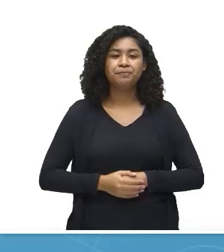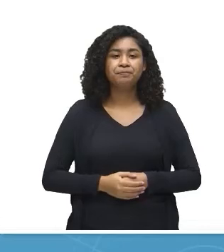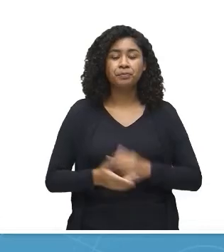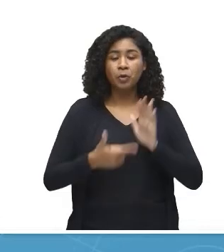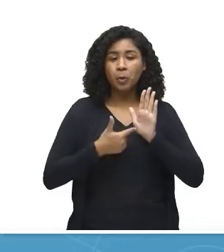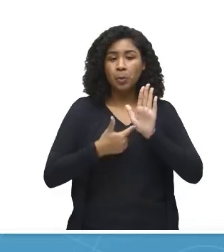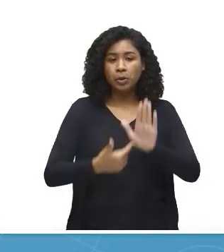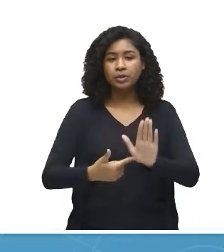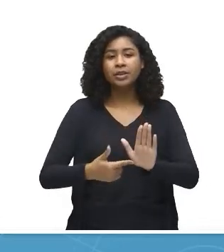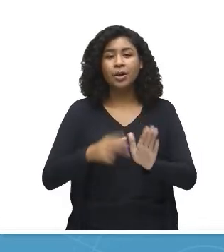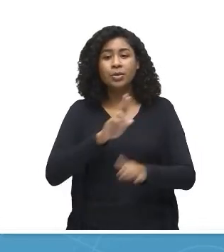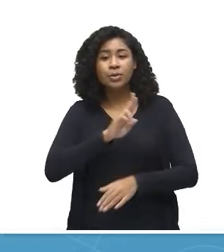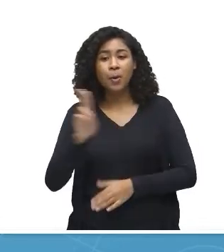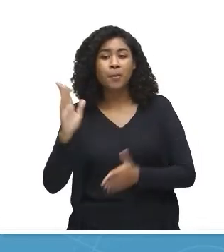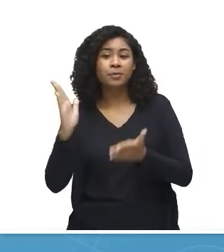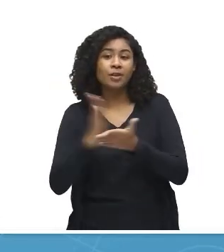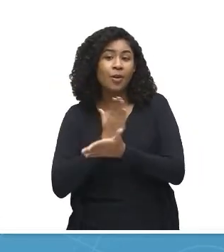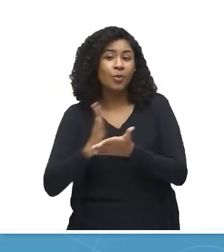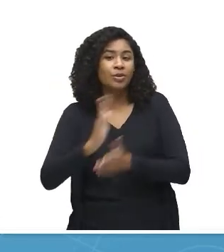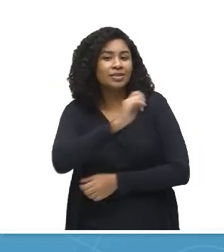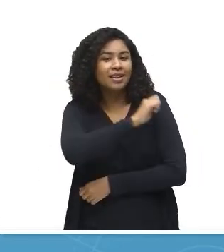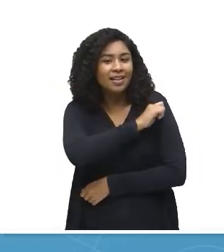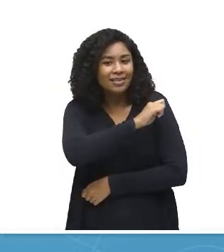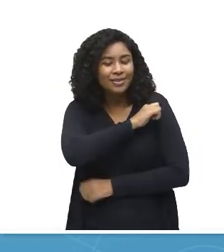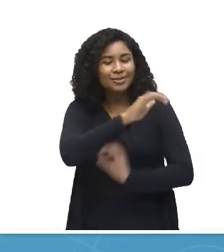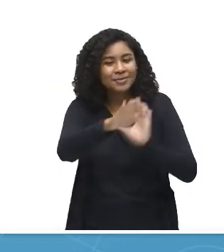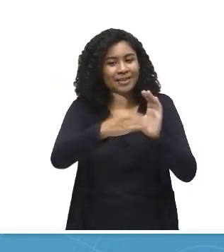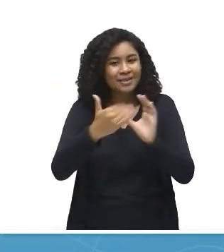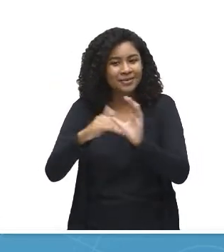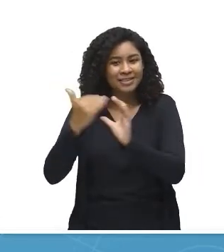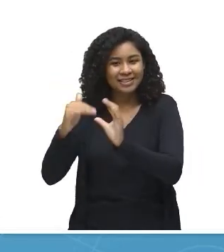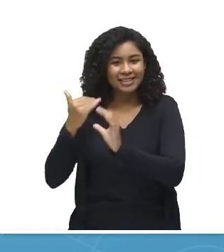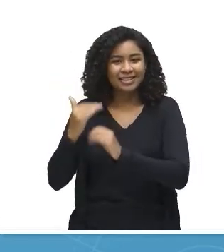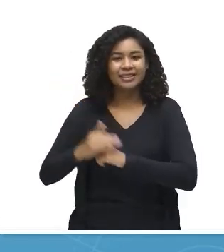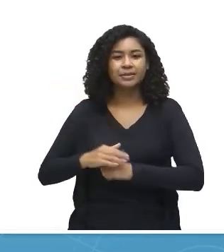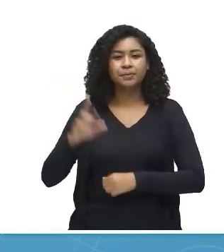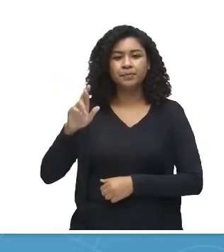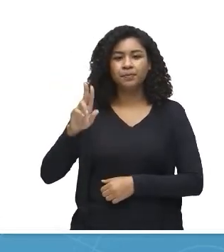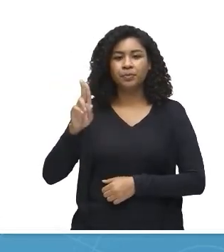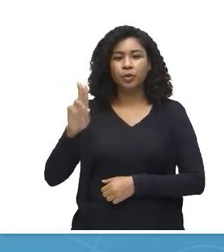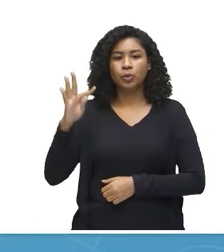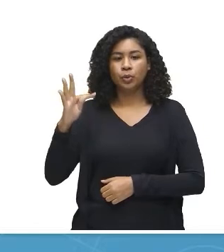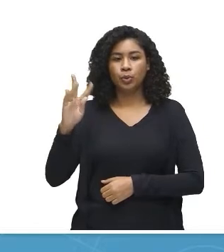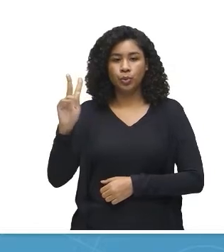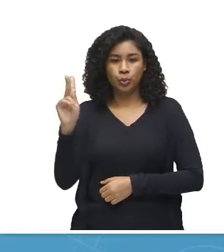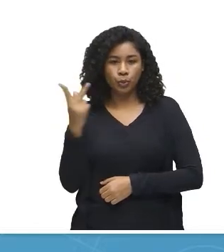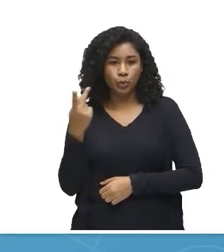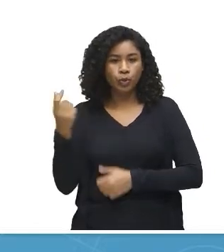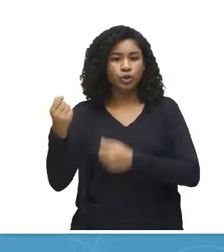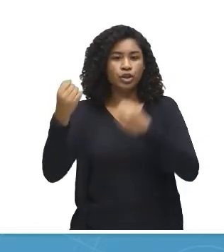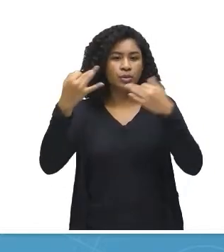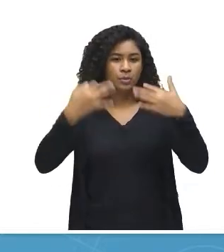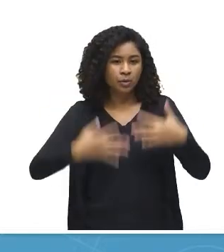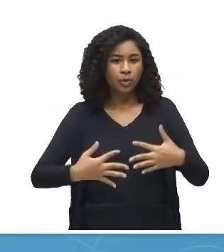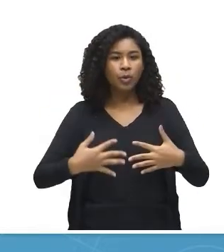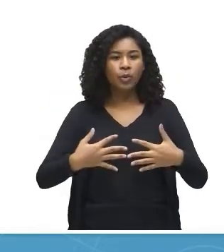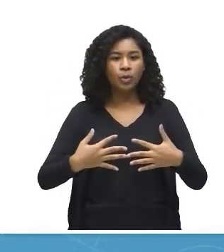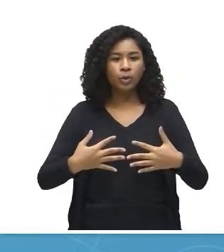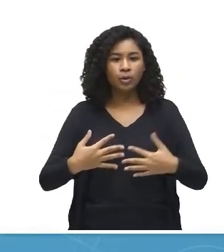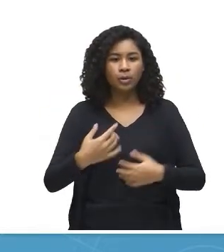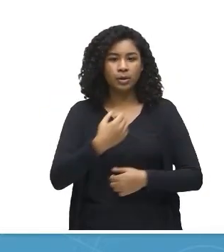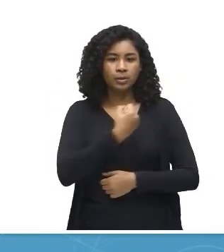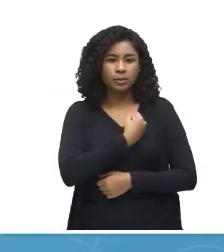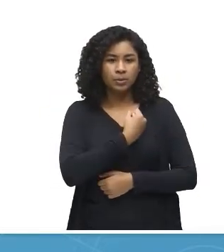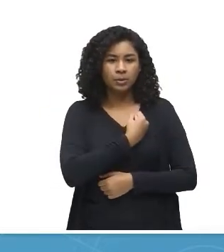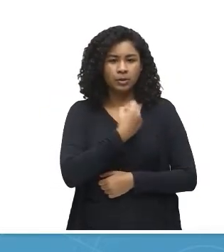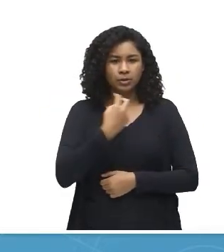vocês alguns dos alunos que participaram aí no nosso chat. A Ruth colocou aí que foi na questão número